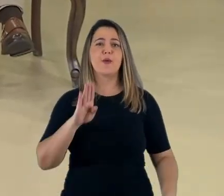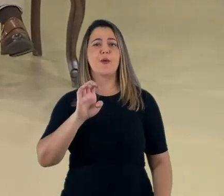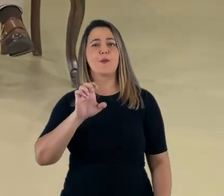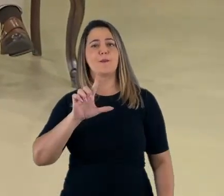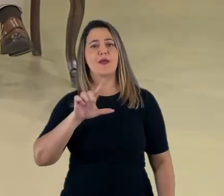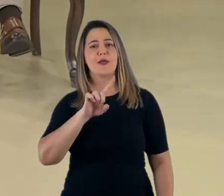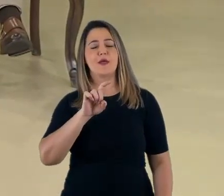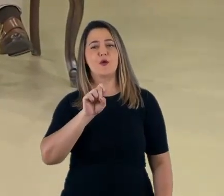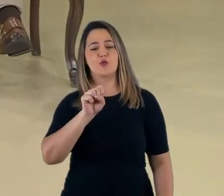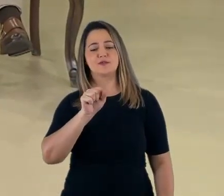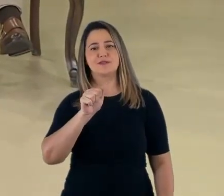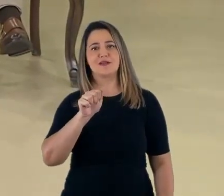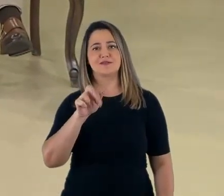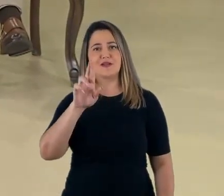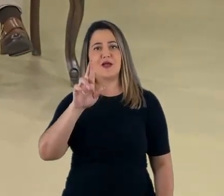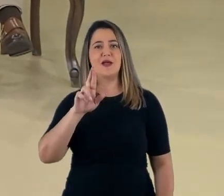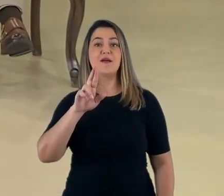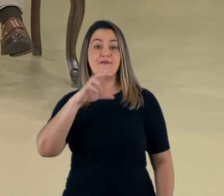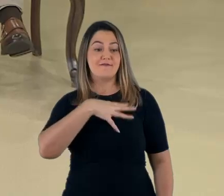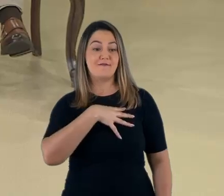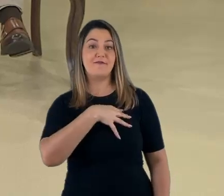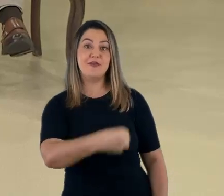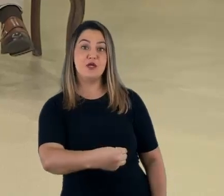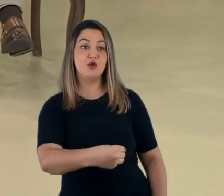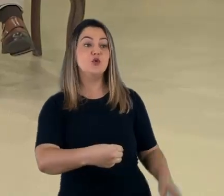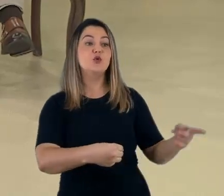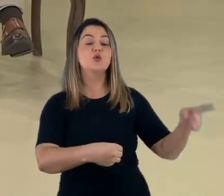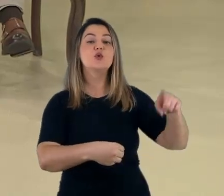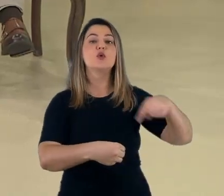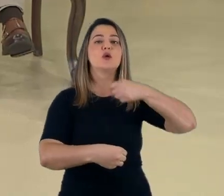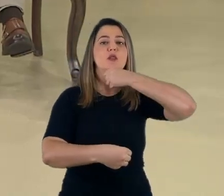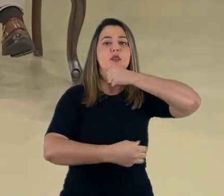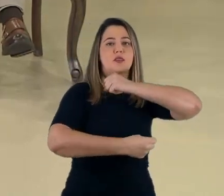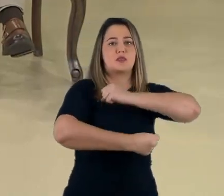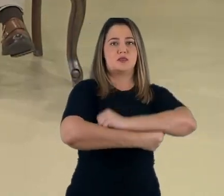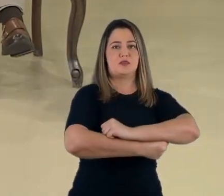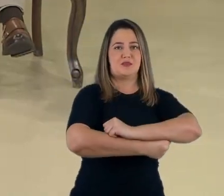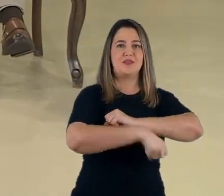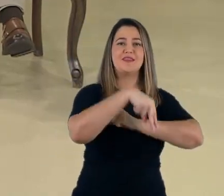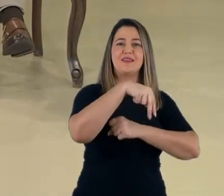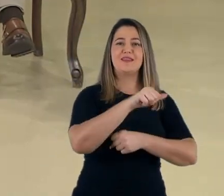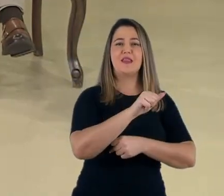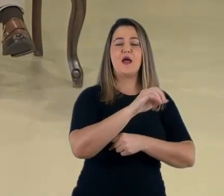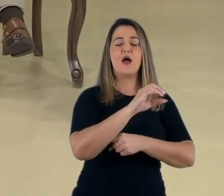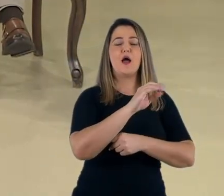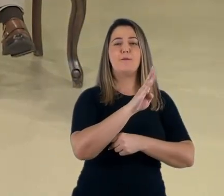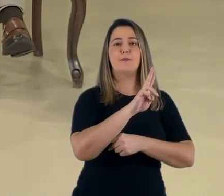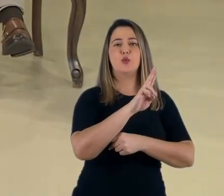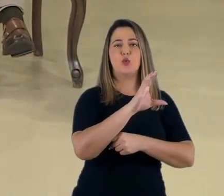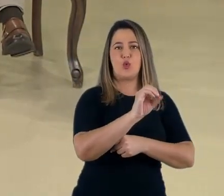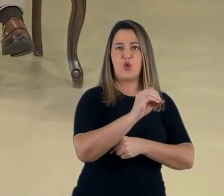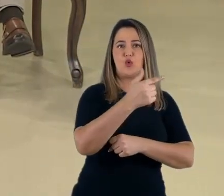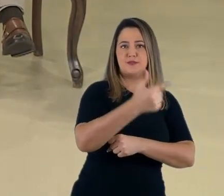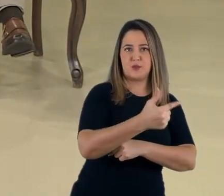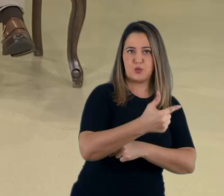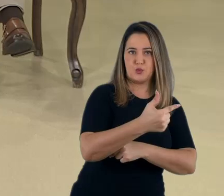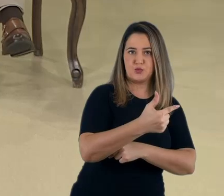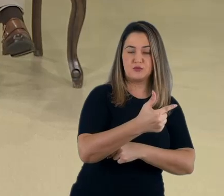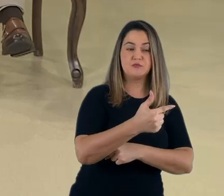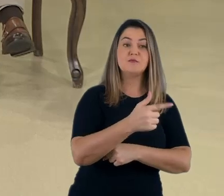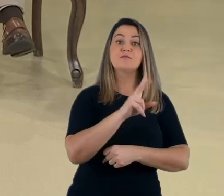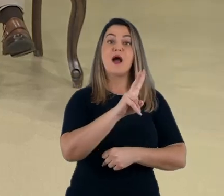como um filho de Nabucodonosor, Daniel capítulo 5, verso 2, e que ele foi morto durante a conquista da